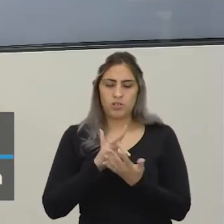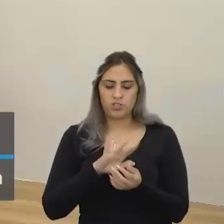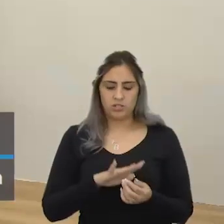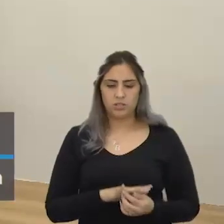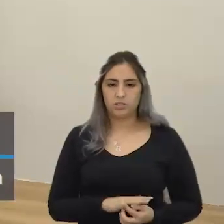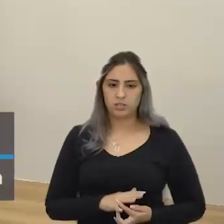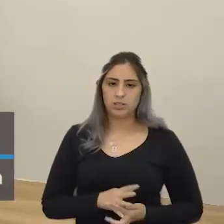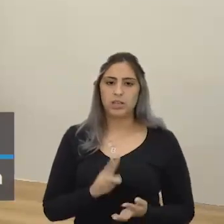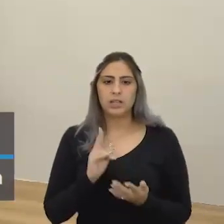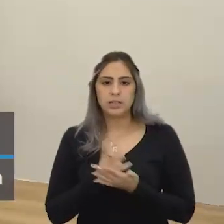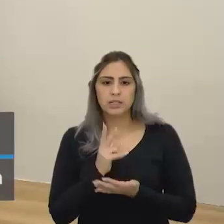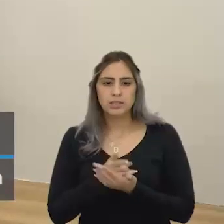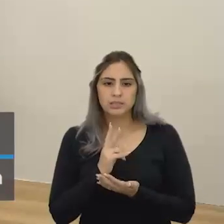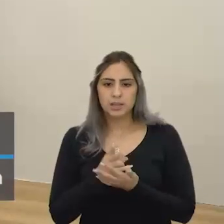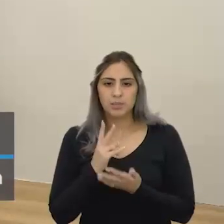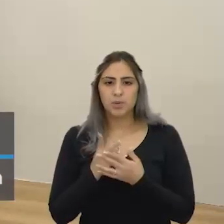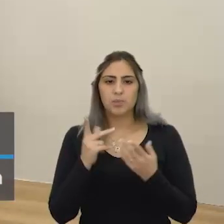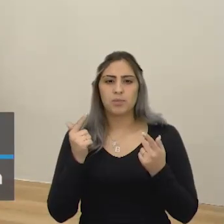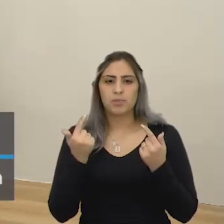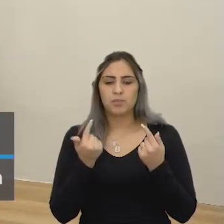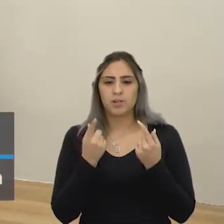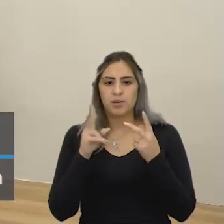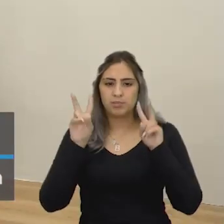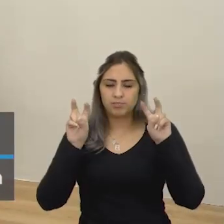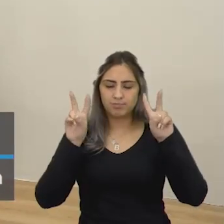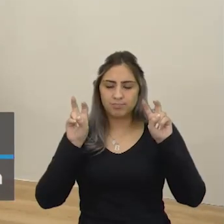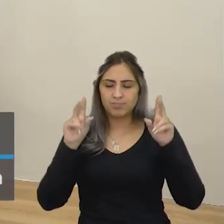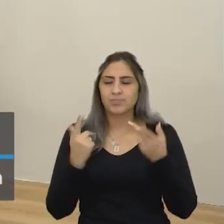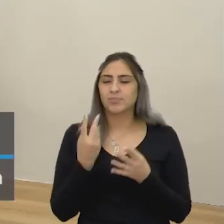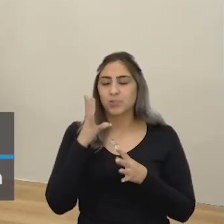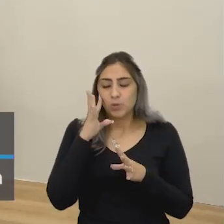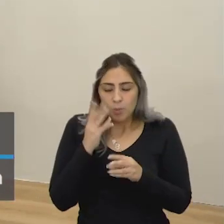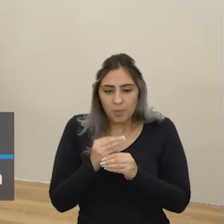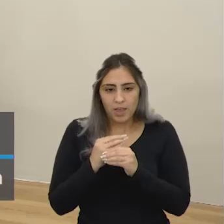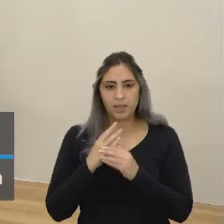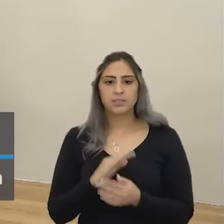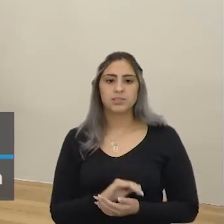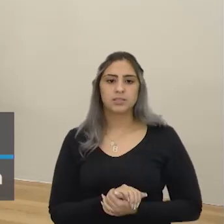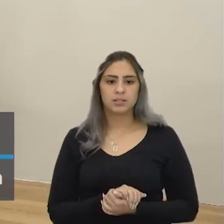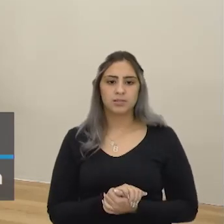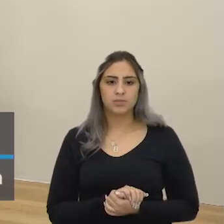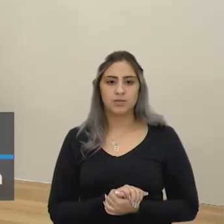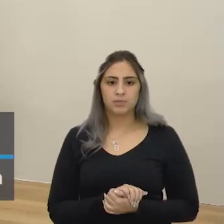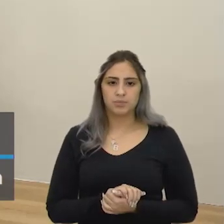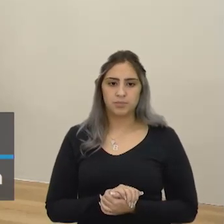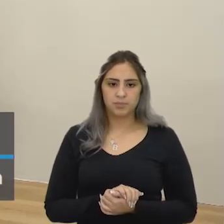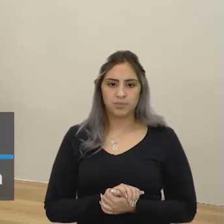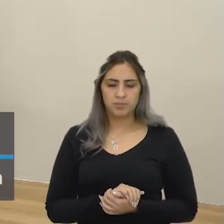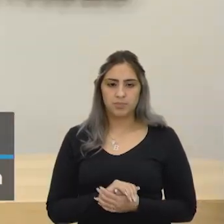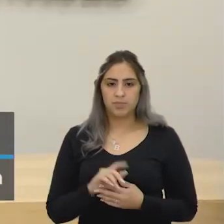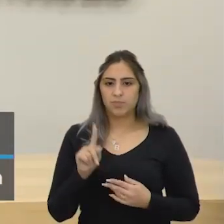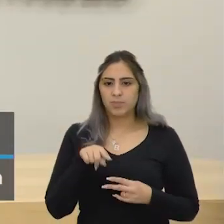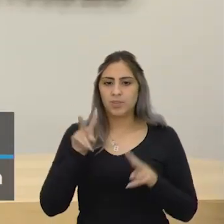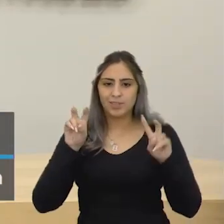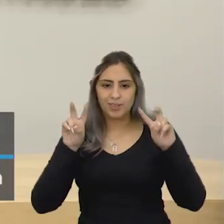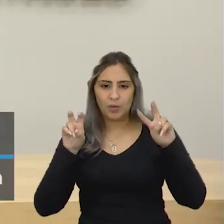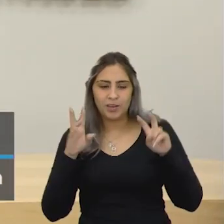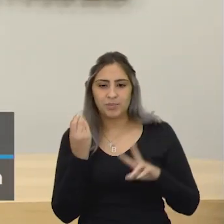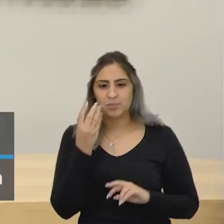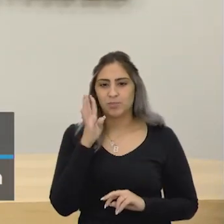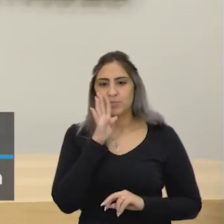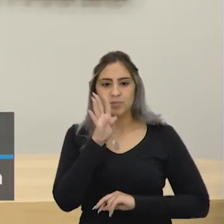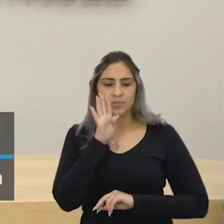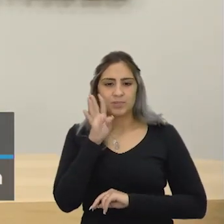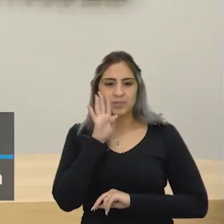Quando a gente fala de origem, é sempre uma questão complexa, né? Sempre está pedindo ali uma informação que a gente não tinha tecnologia, não tinha como observar na época,